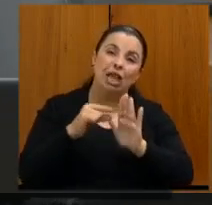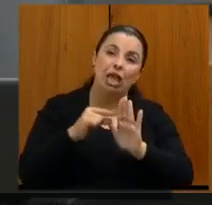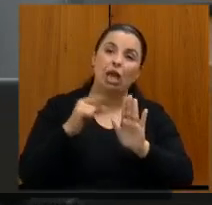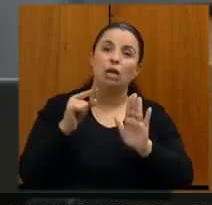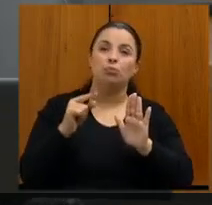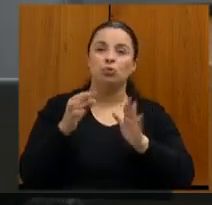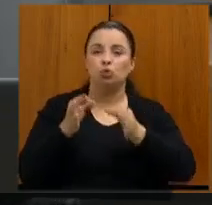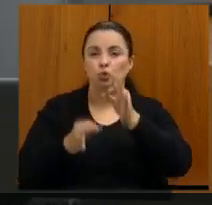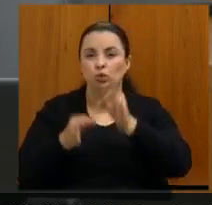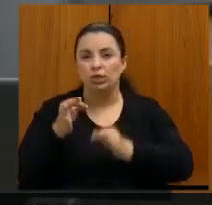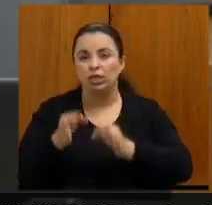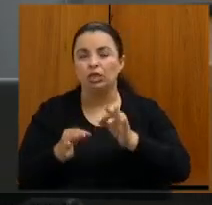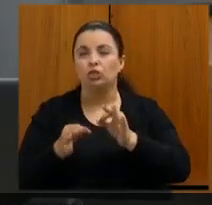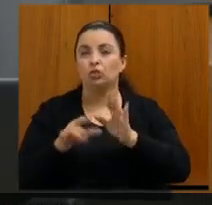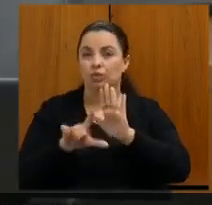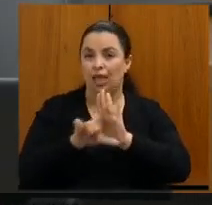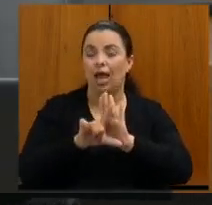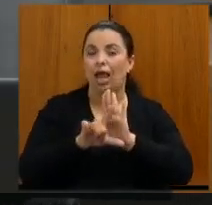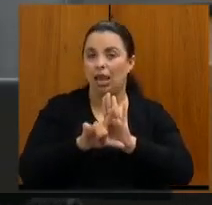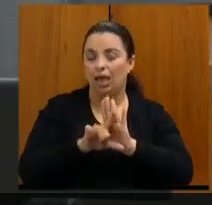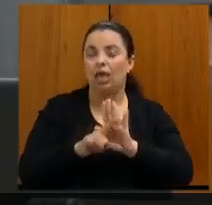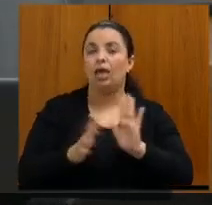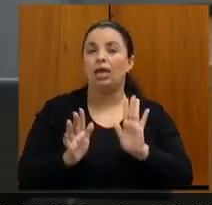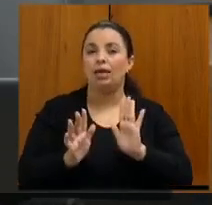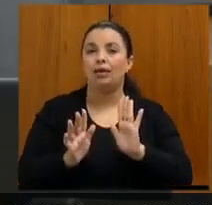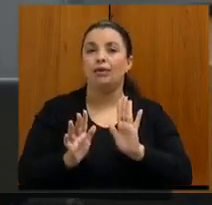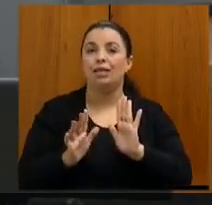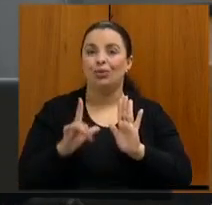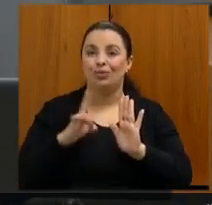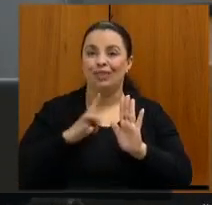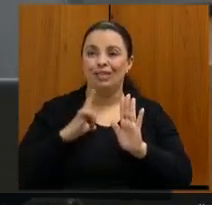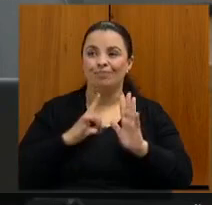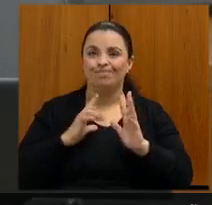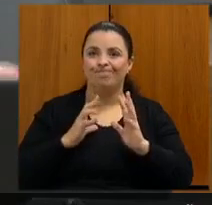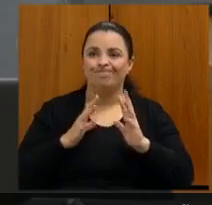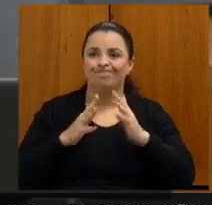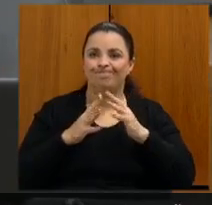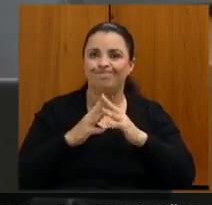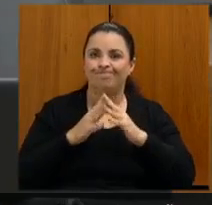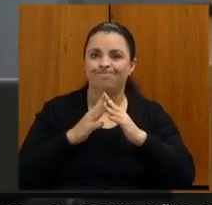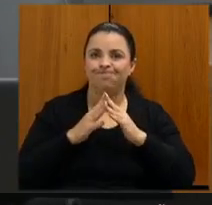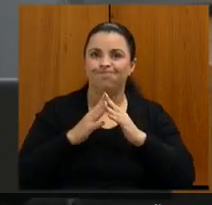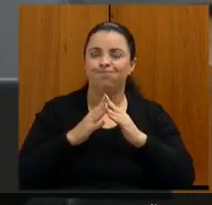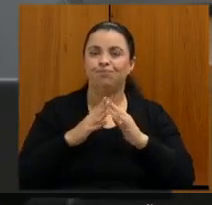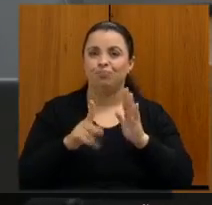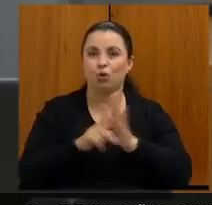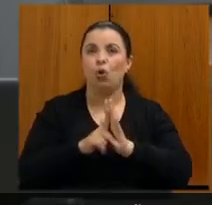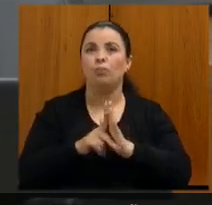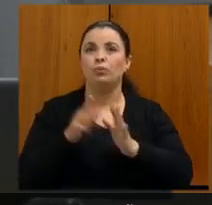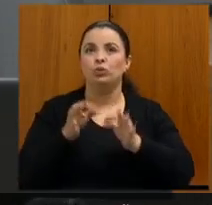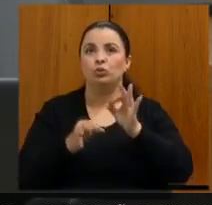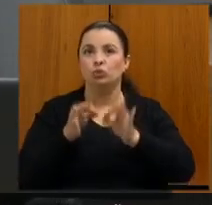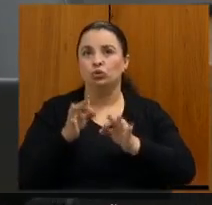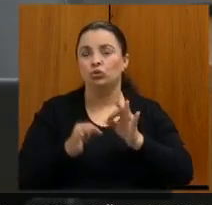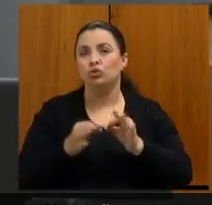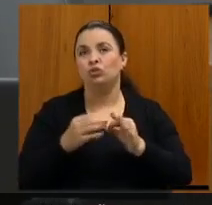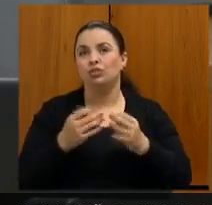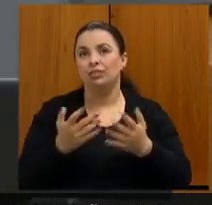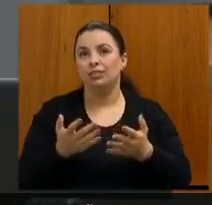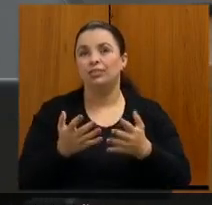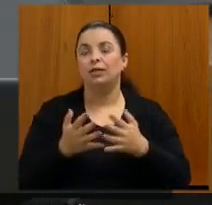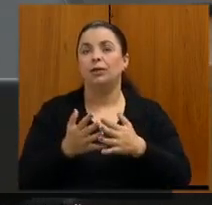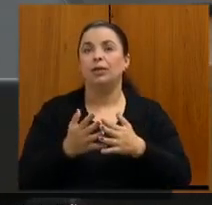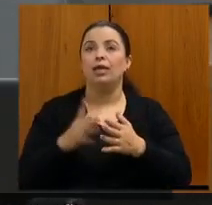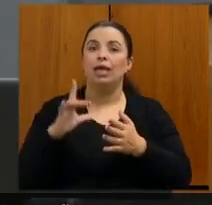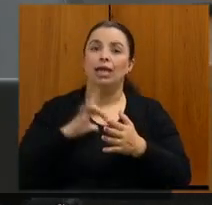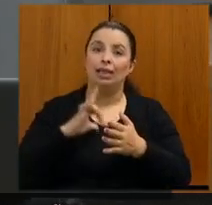embate jurídico recente tá então se tá complexo isso que você trouxe concordo né sim Porque